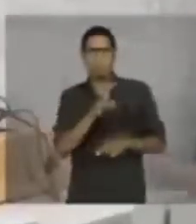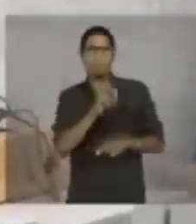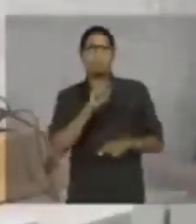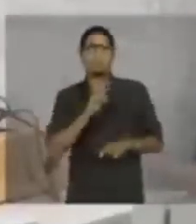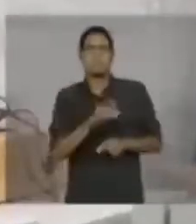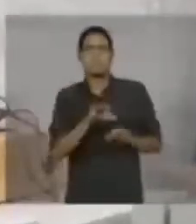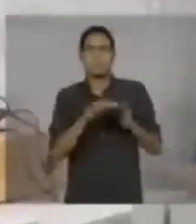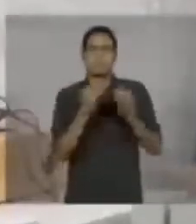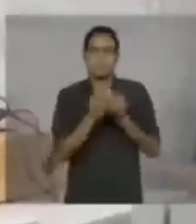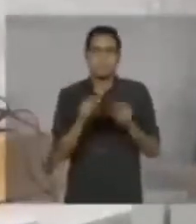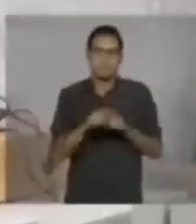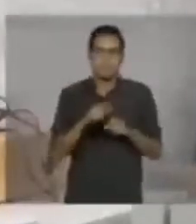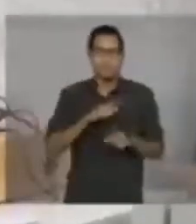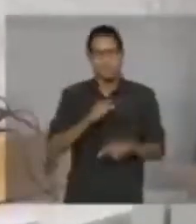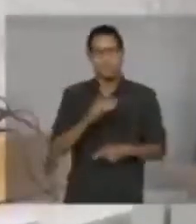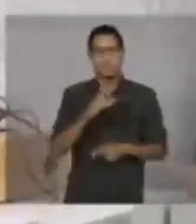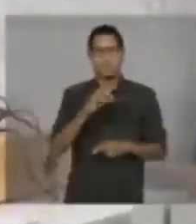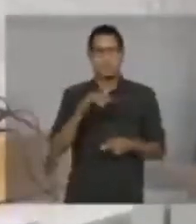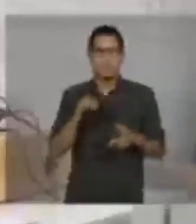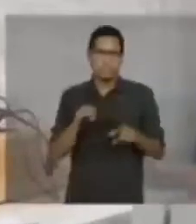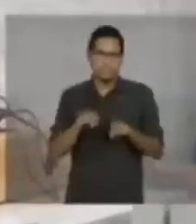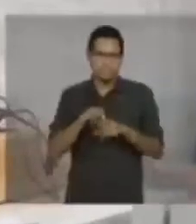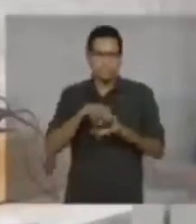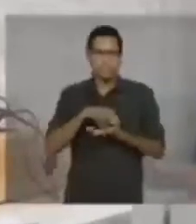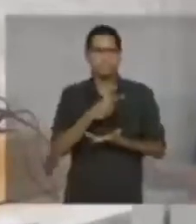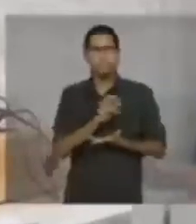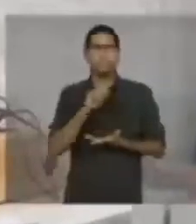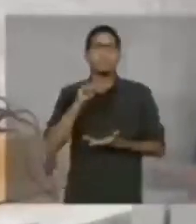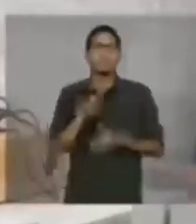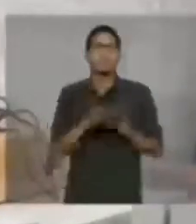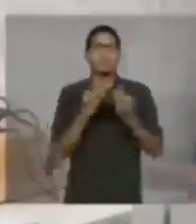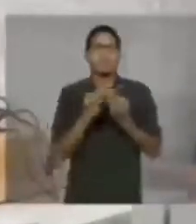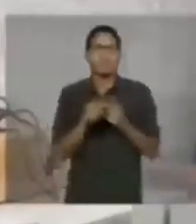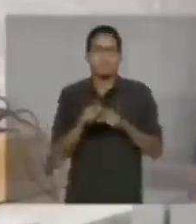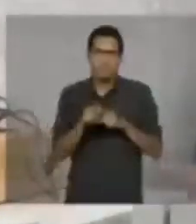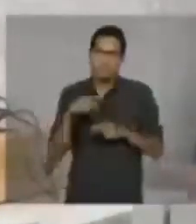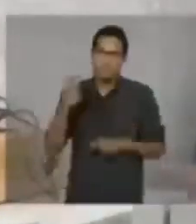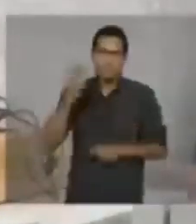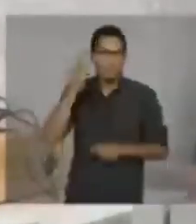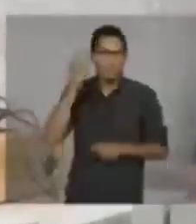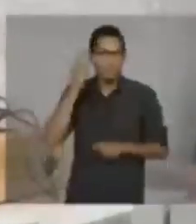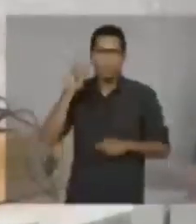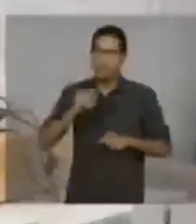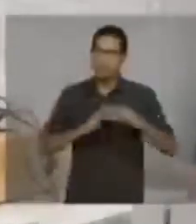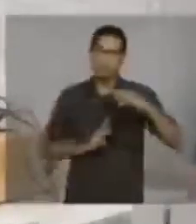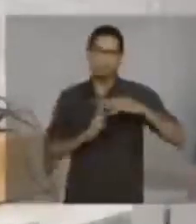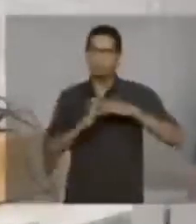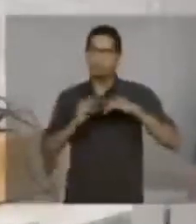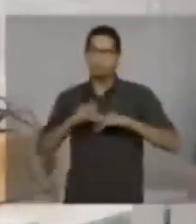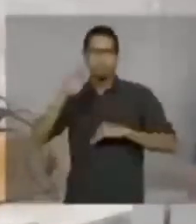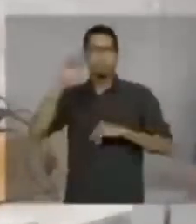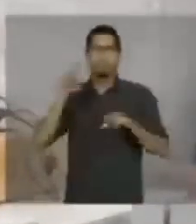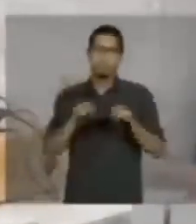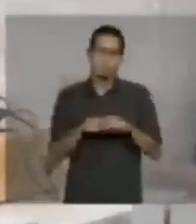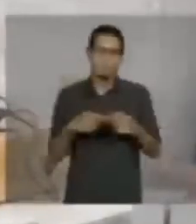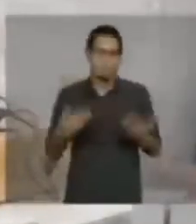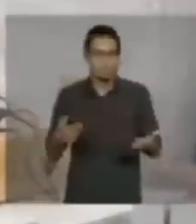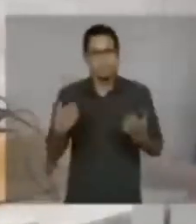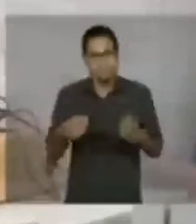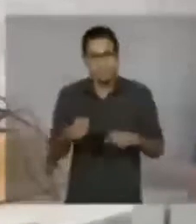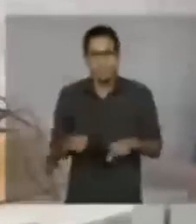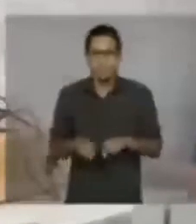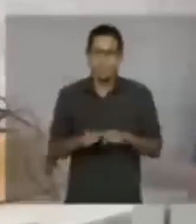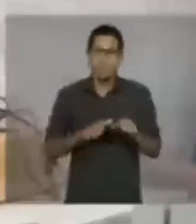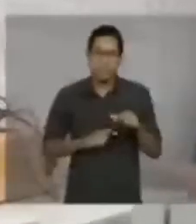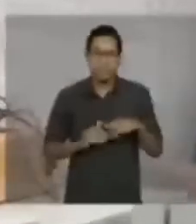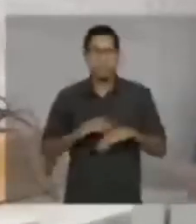famílias. Em São Paulo, a gente tem um CRAS para cada 200 mil famílias, porque todos os números em São Paulo são dessa magnitude. Então, a gente precisaria ter